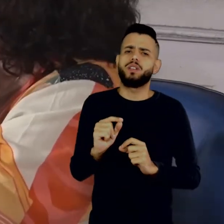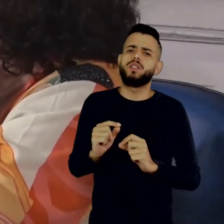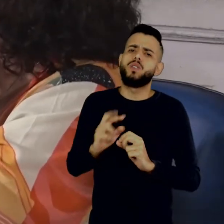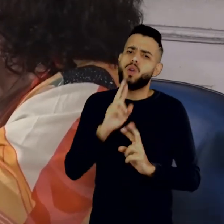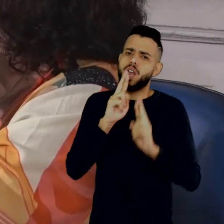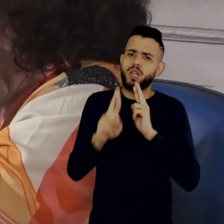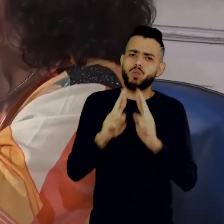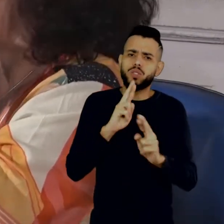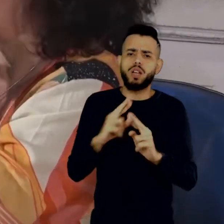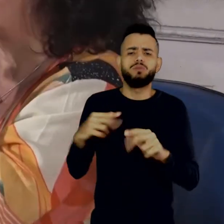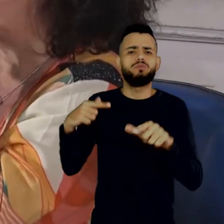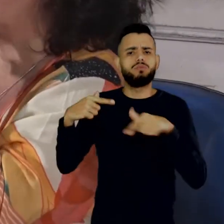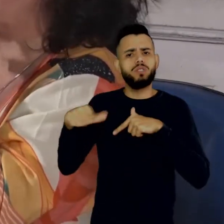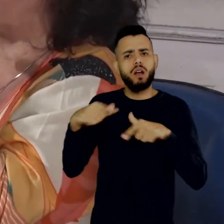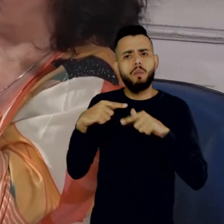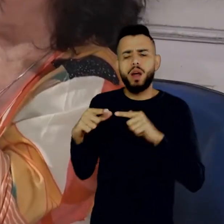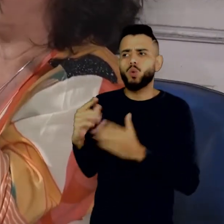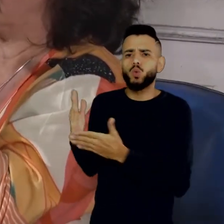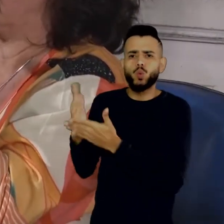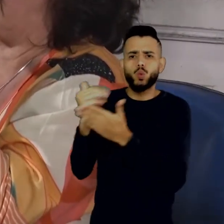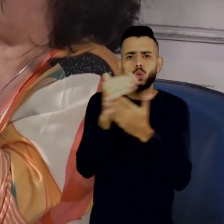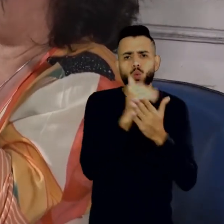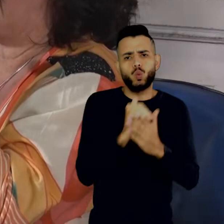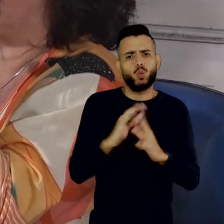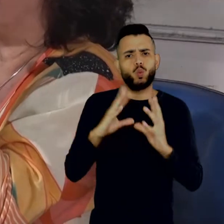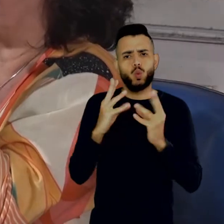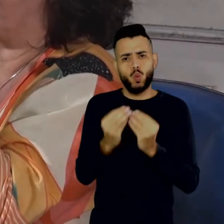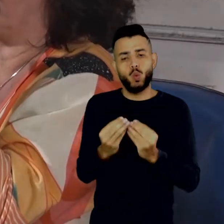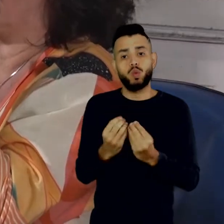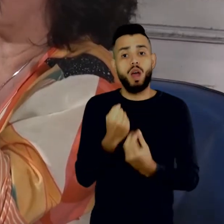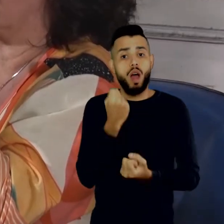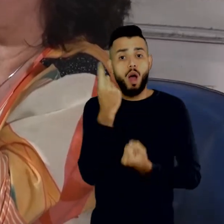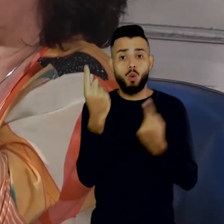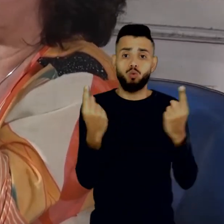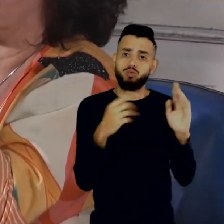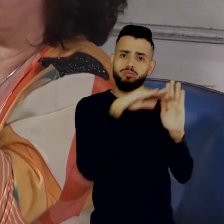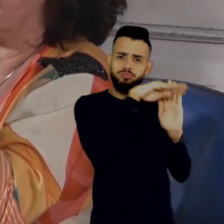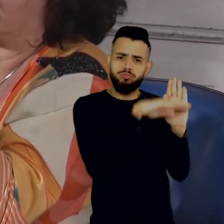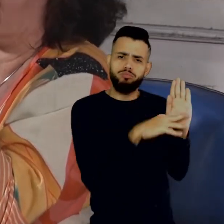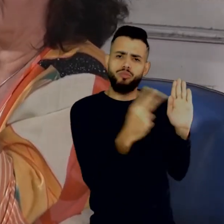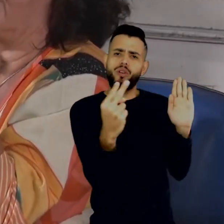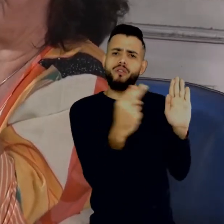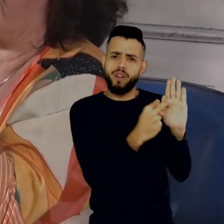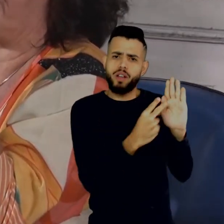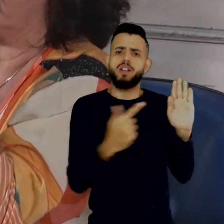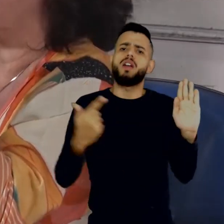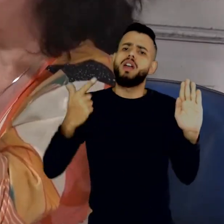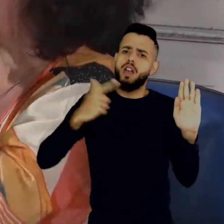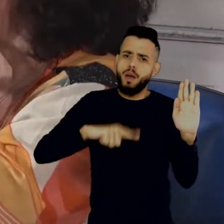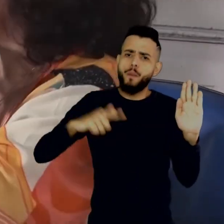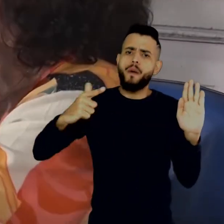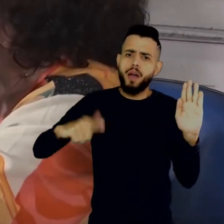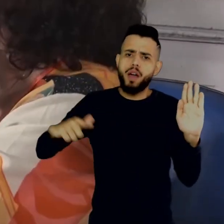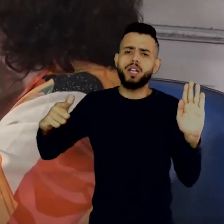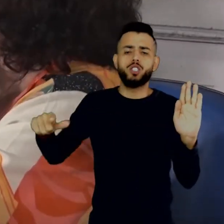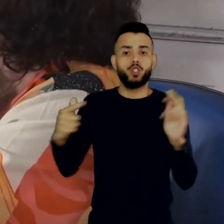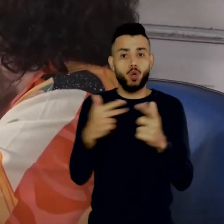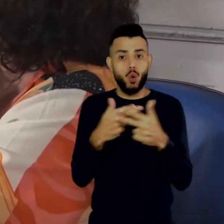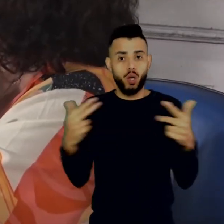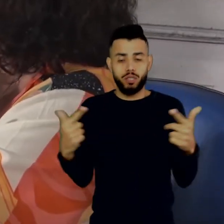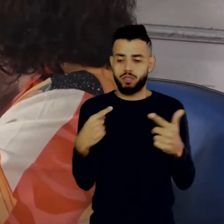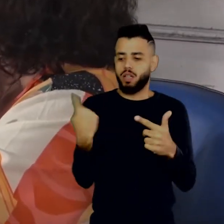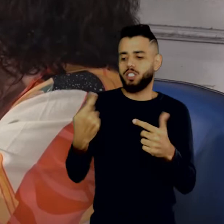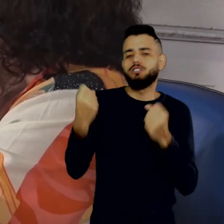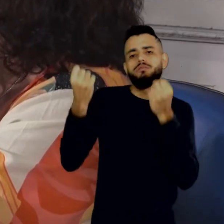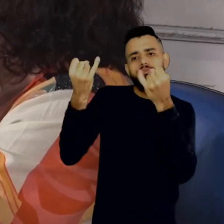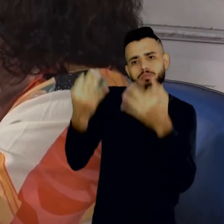o trabalho, né, alguns pontos vocês vão ver que se repetem um pouco em relação a coisas que a gente já foi mencionando, né, ao longo das